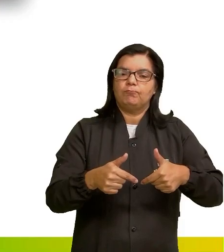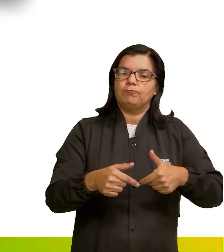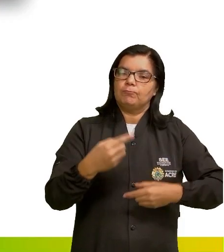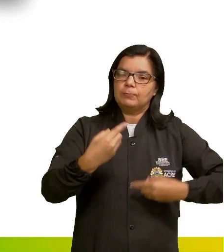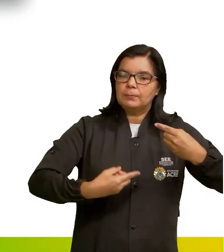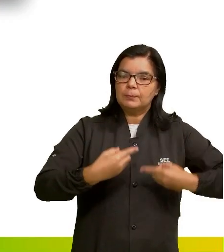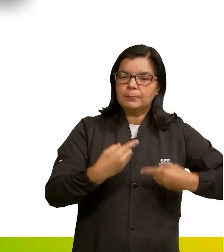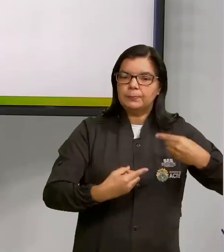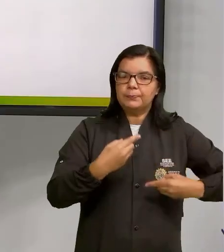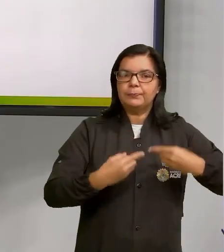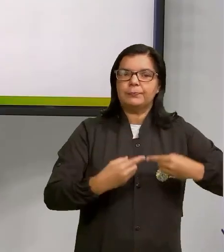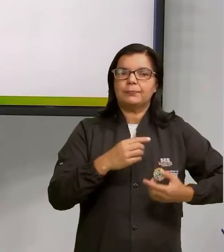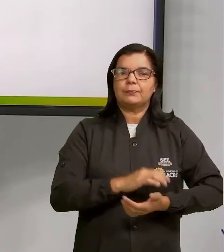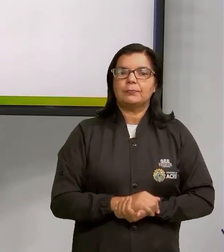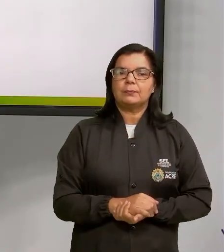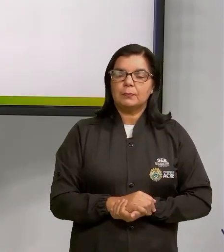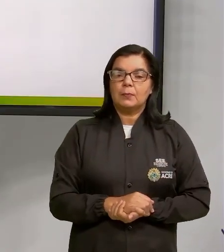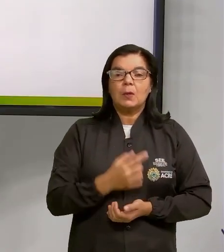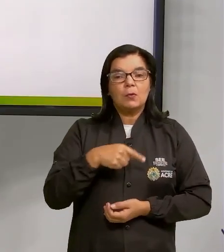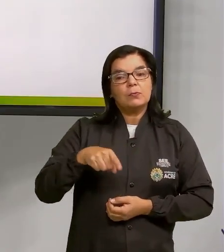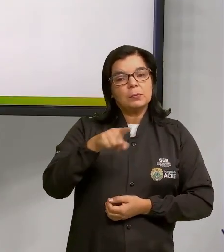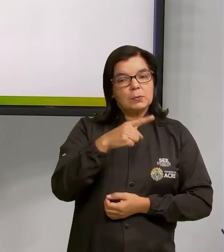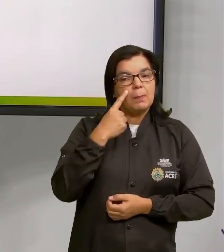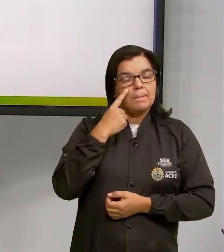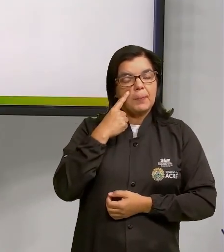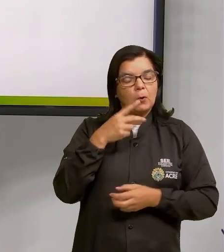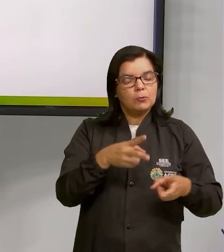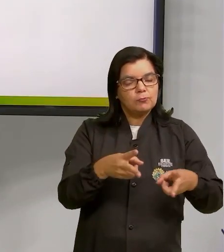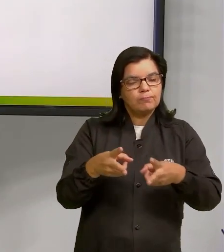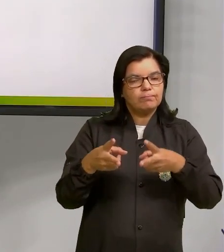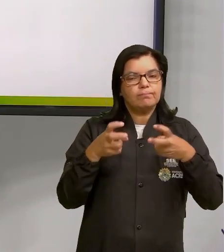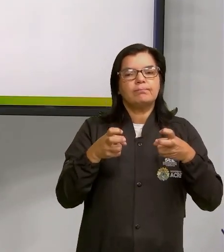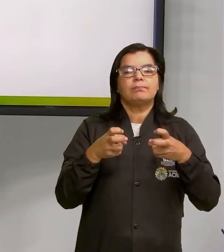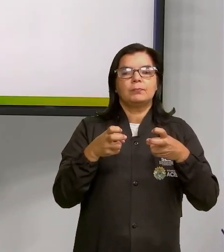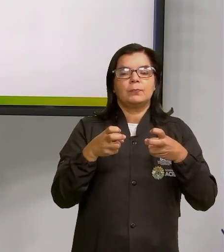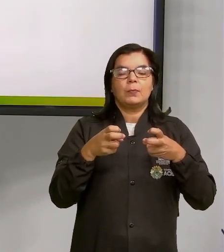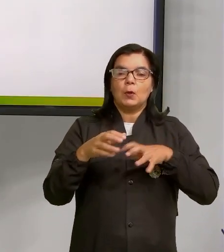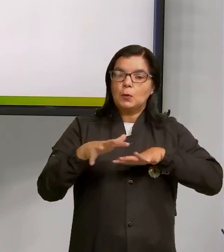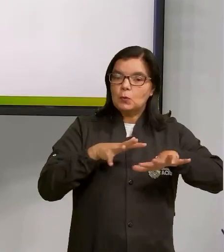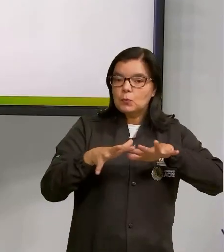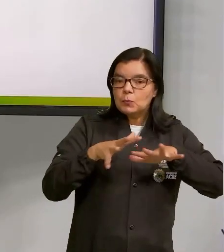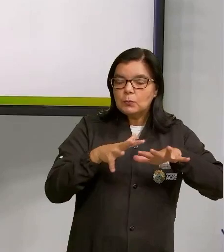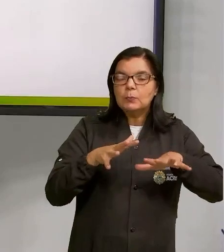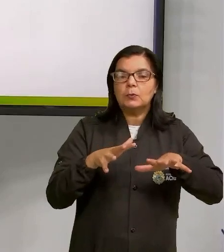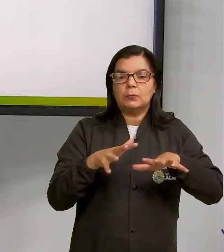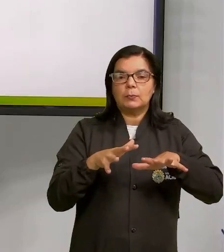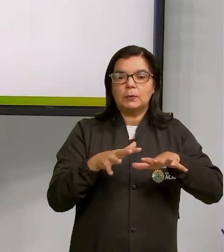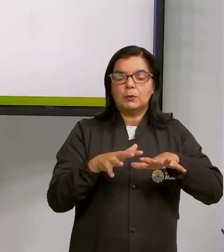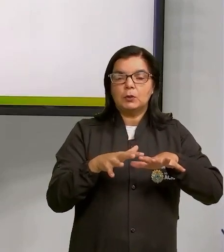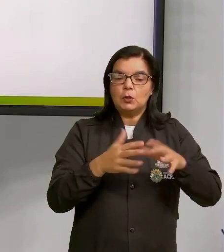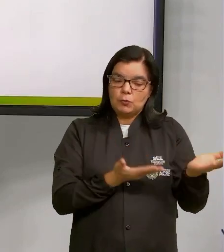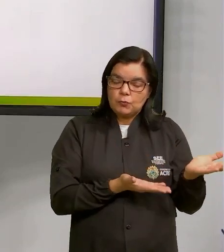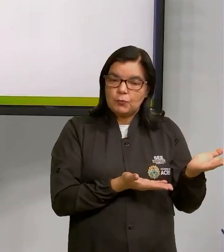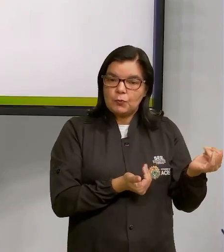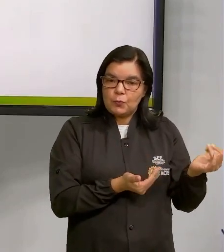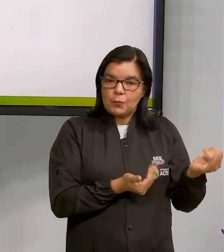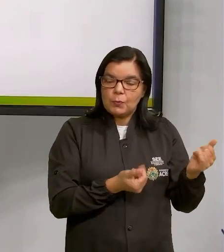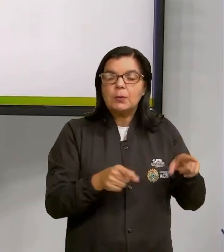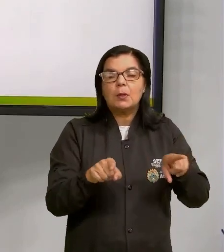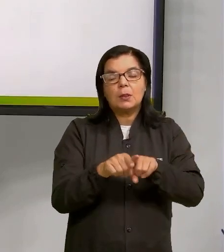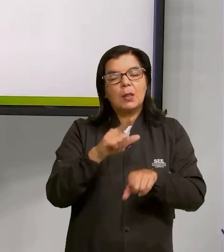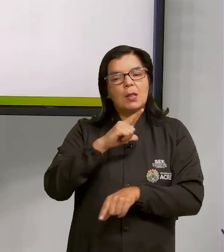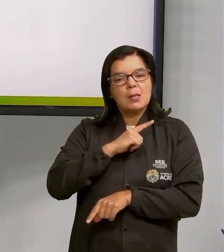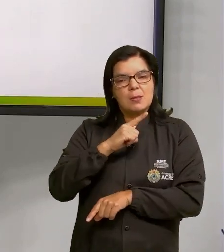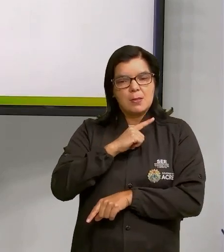promover debates, né? Então você pode prestar atenção que os movimentos juvenis, eles têm